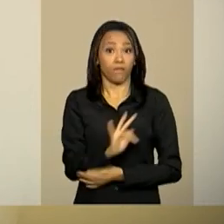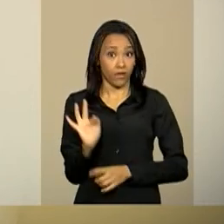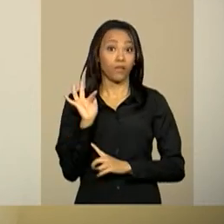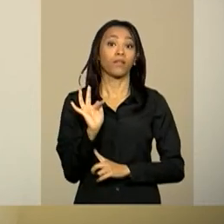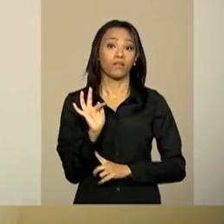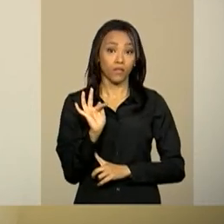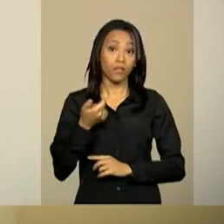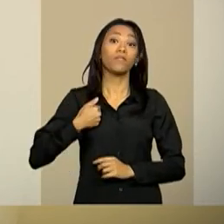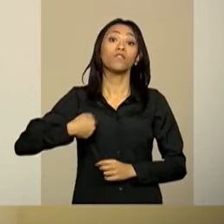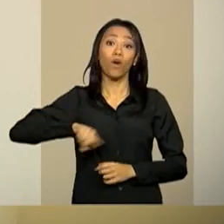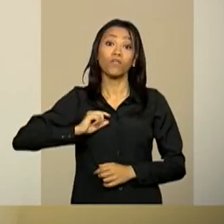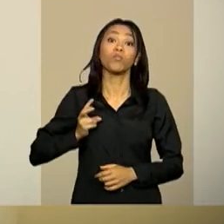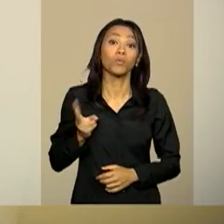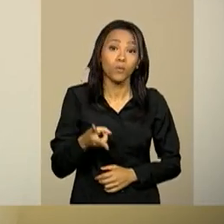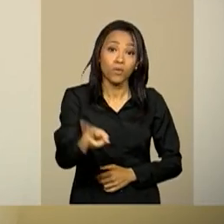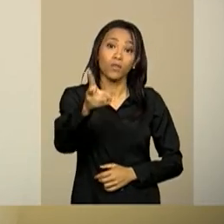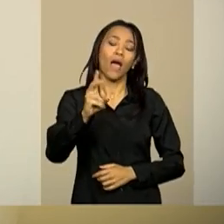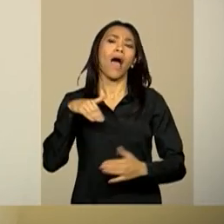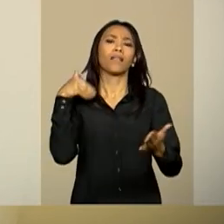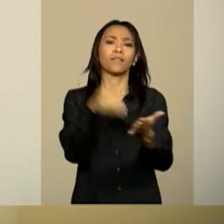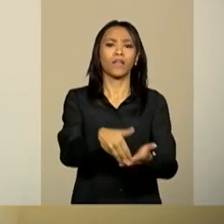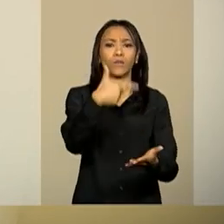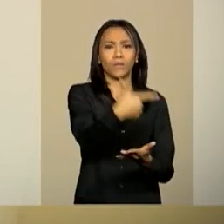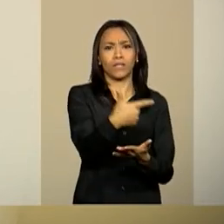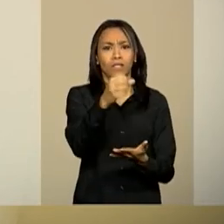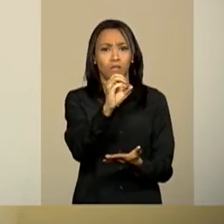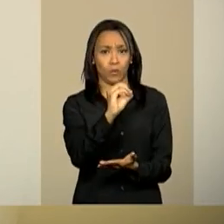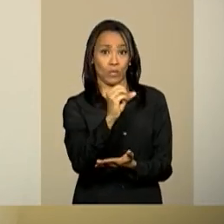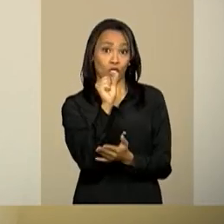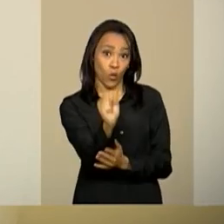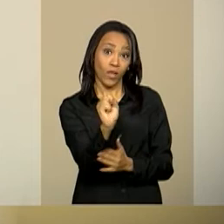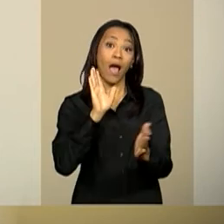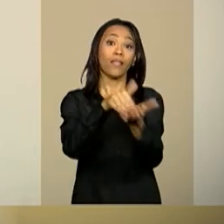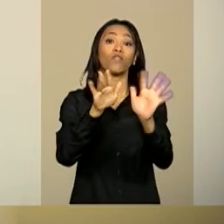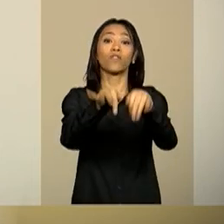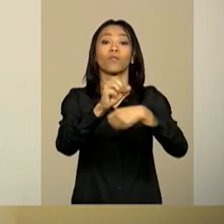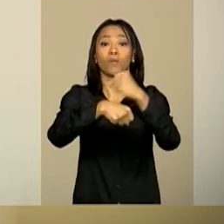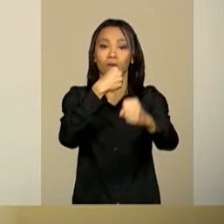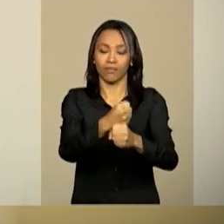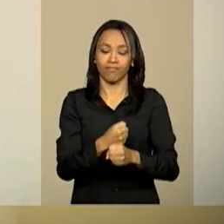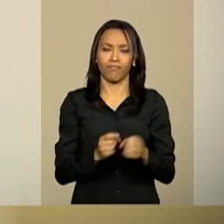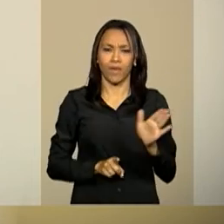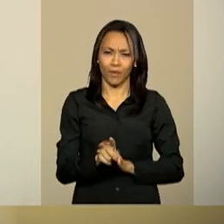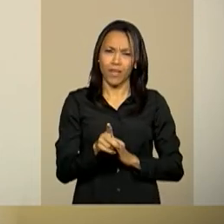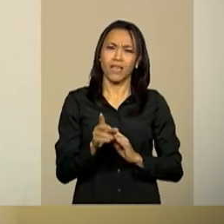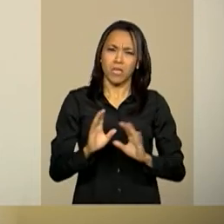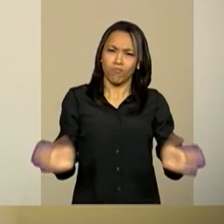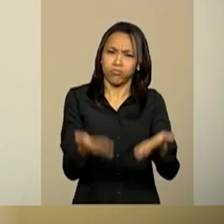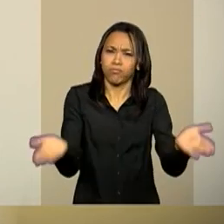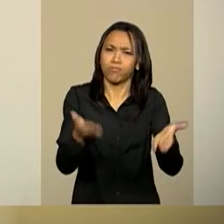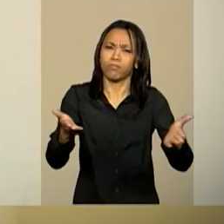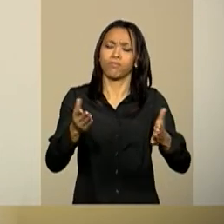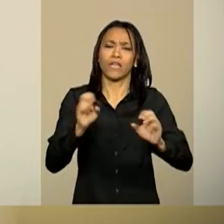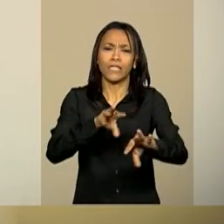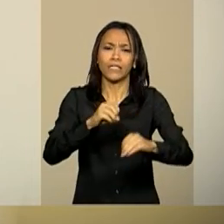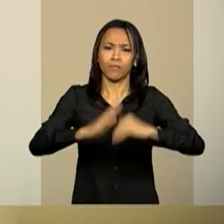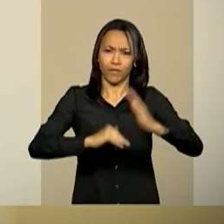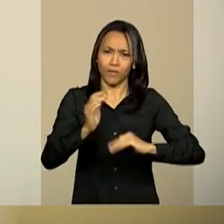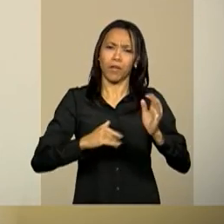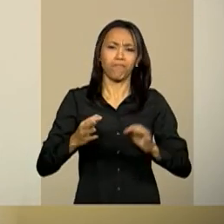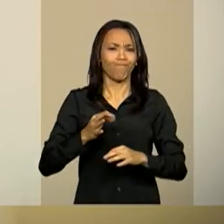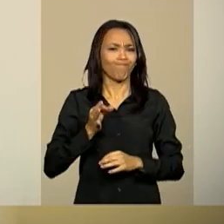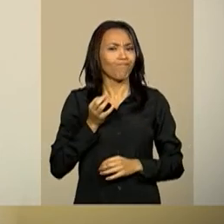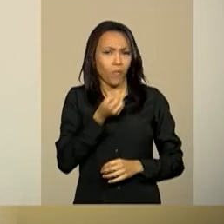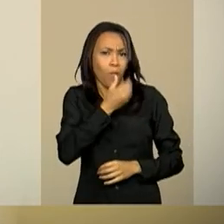e vamos chegar a 208 até o final do ano investir em educação e formação profissional vale muito a pena não é